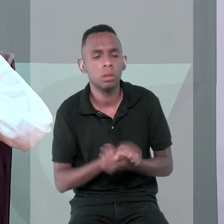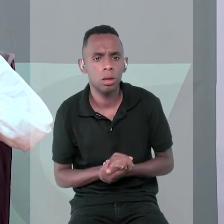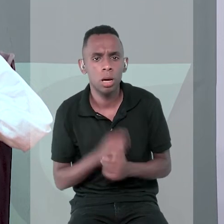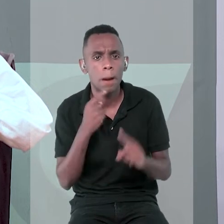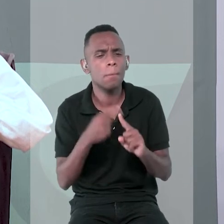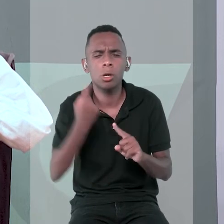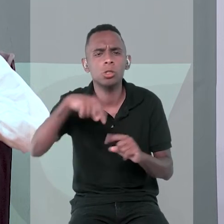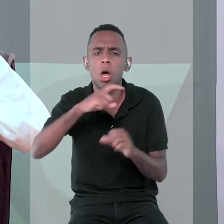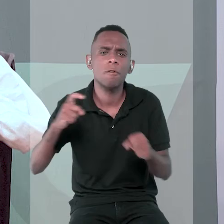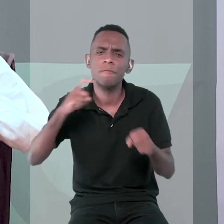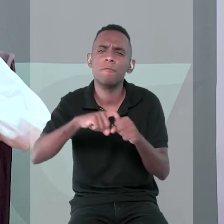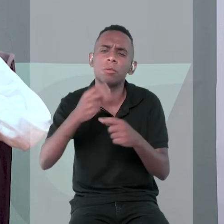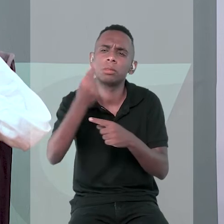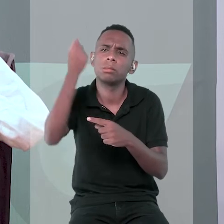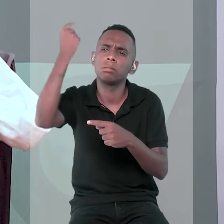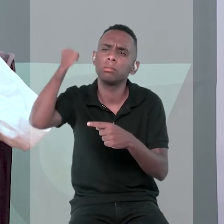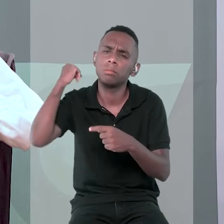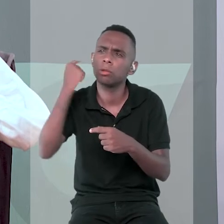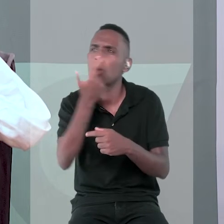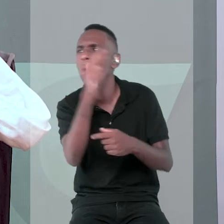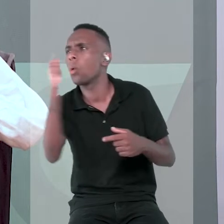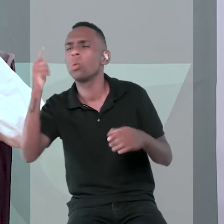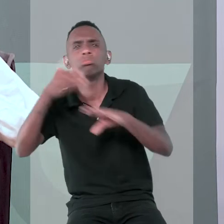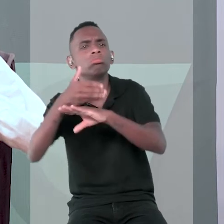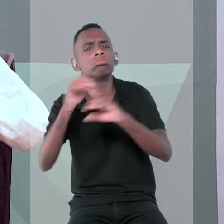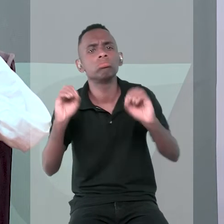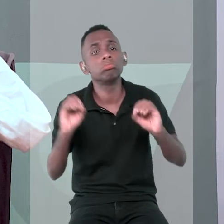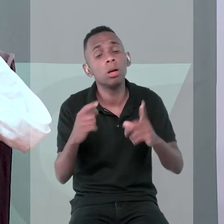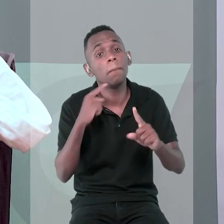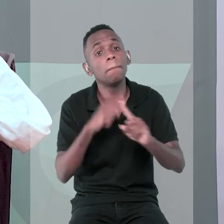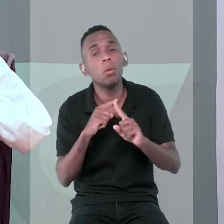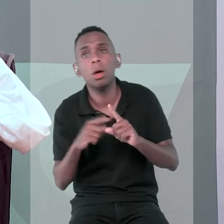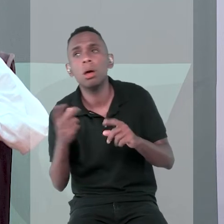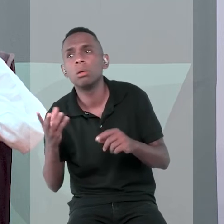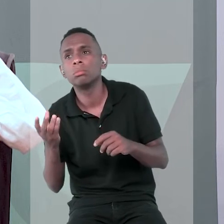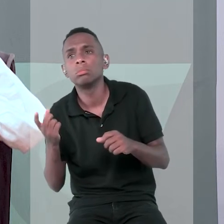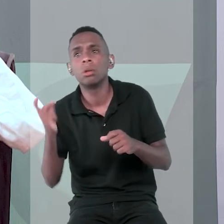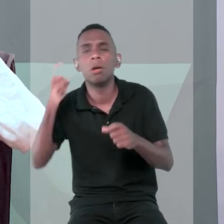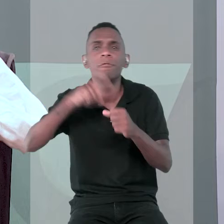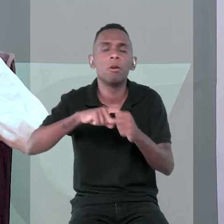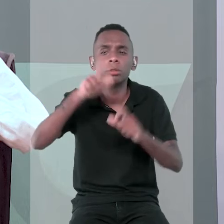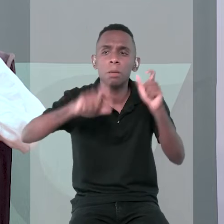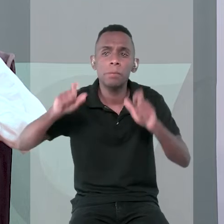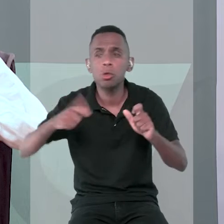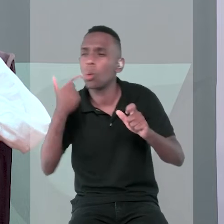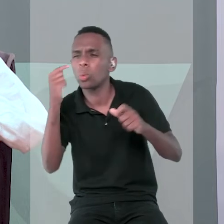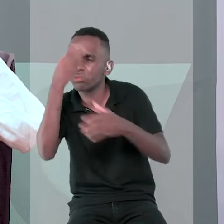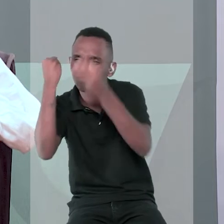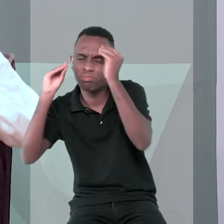por que a gente volta a determinados passados e não a outros? Por que a gente recupera determinados personagens e não